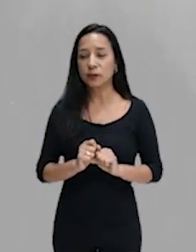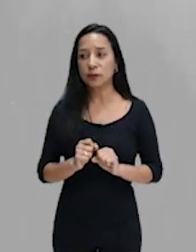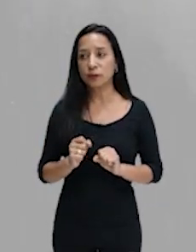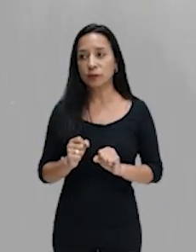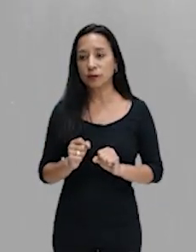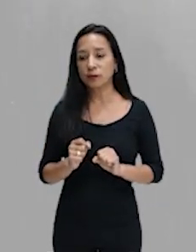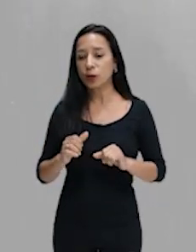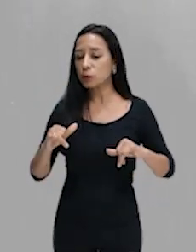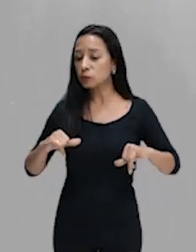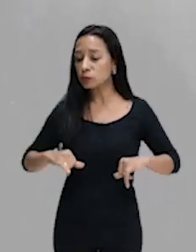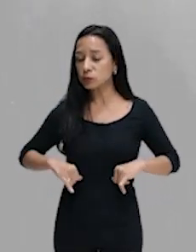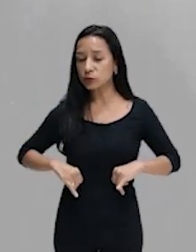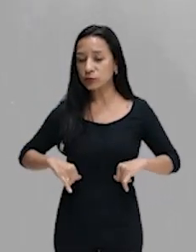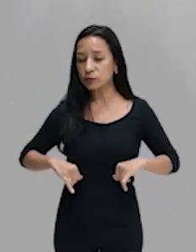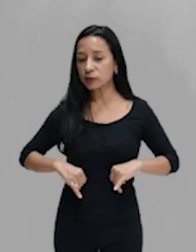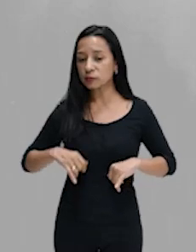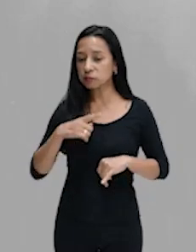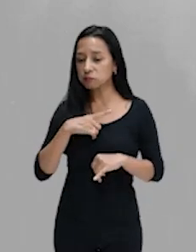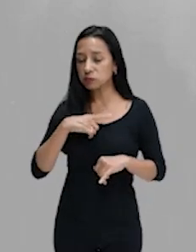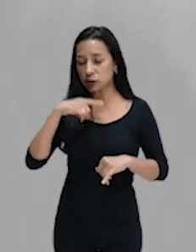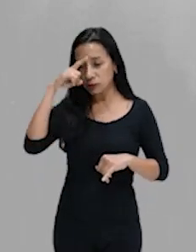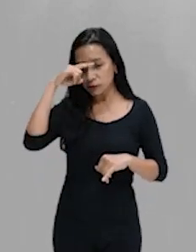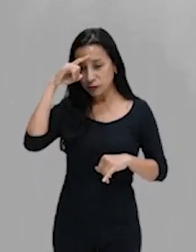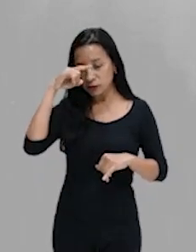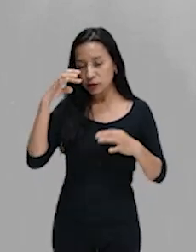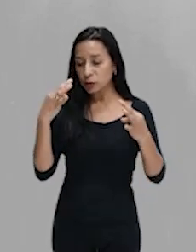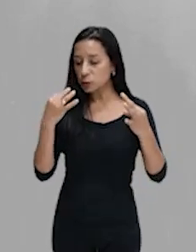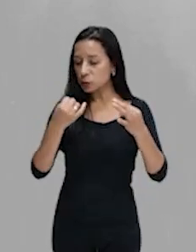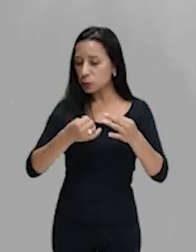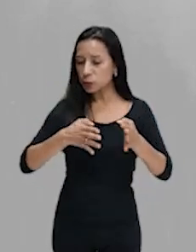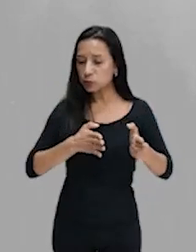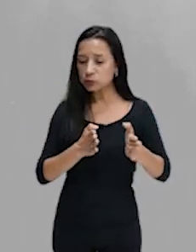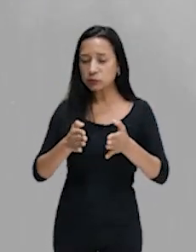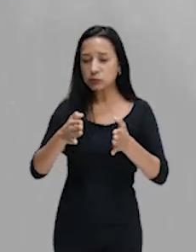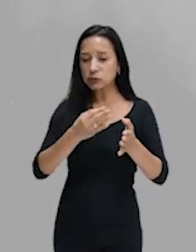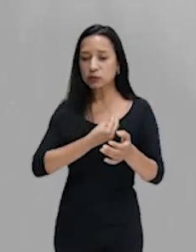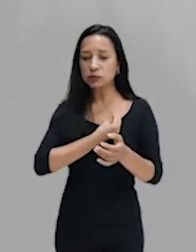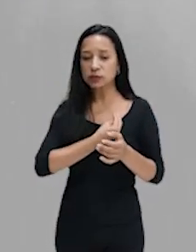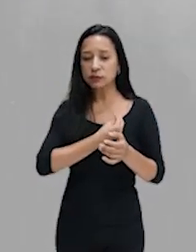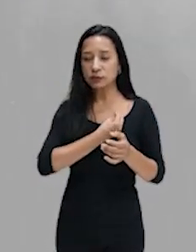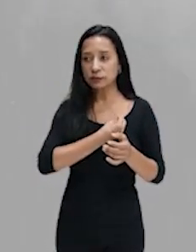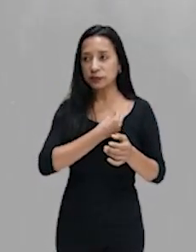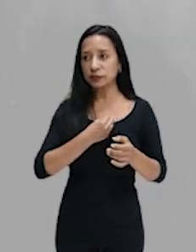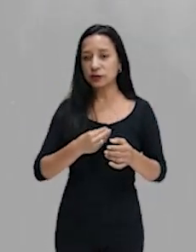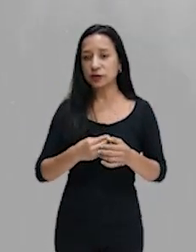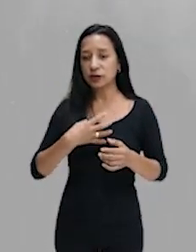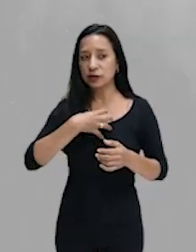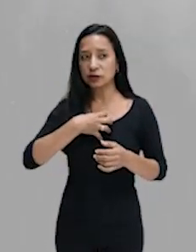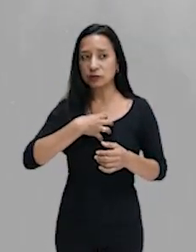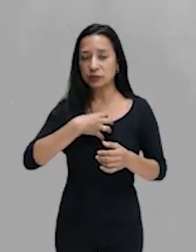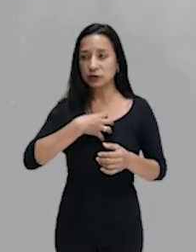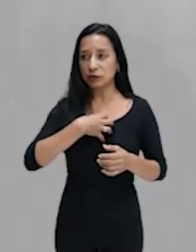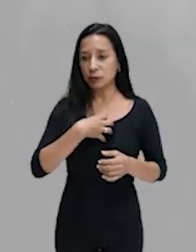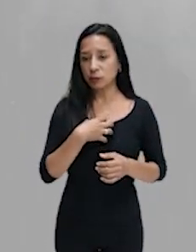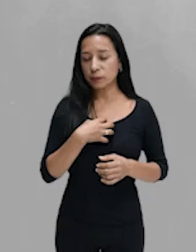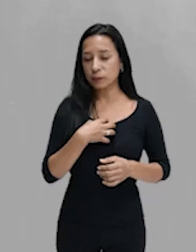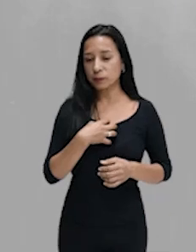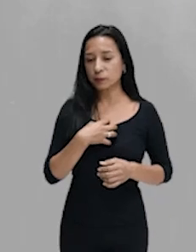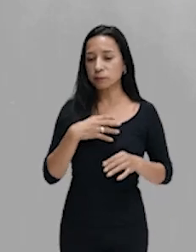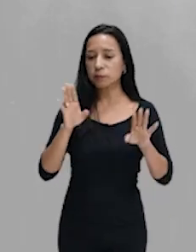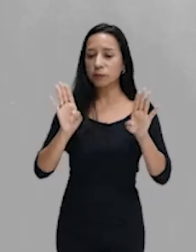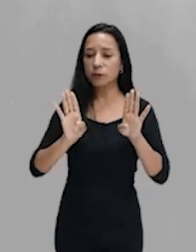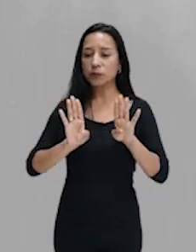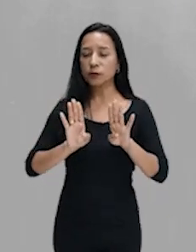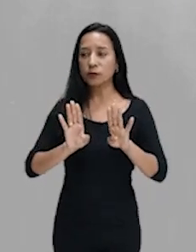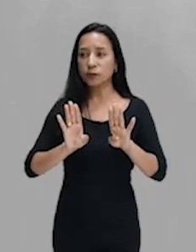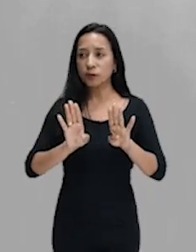também na questão da saúde dela, dos acidentes, das perdas que ela teve, né, de filhos, ainda assim ela não era uma mulher